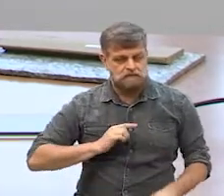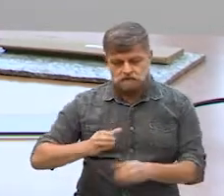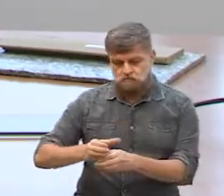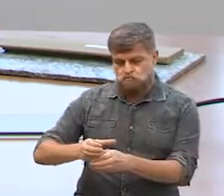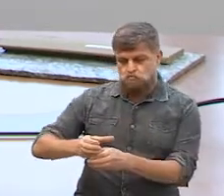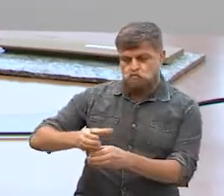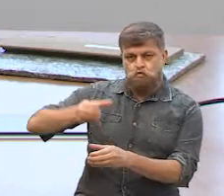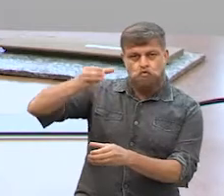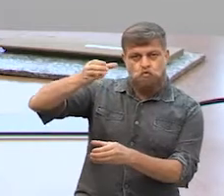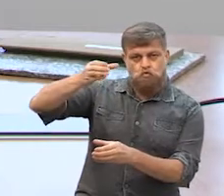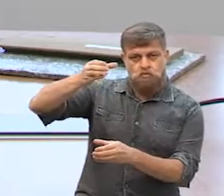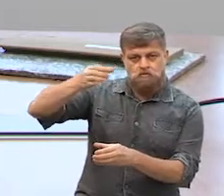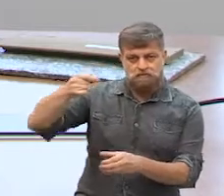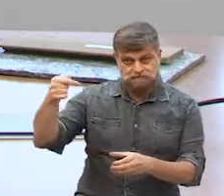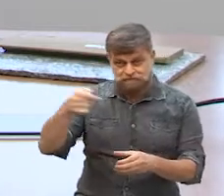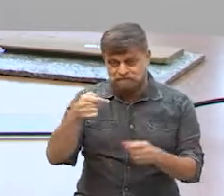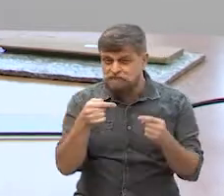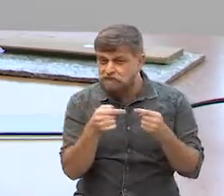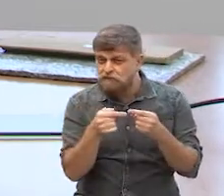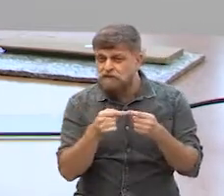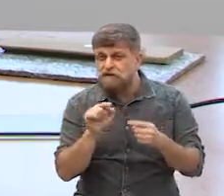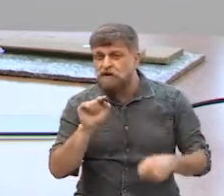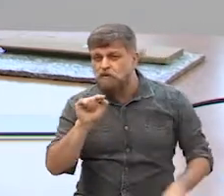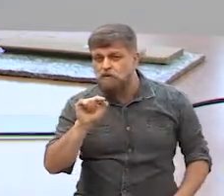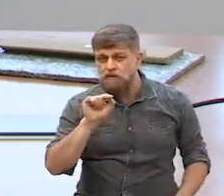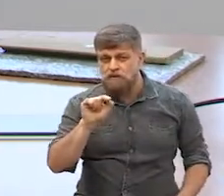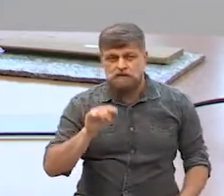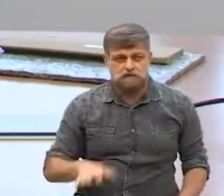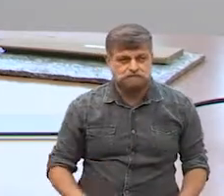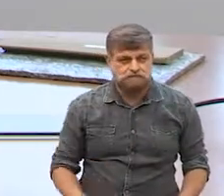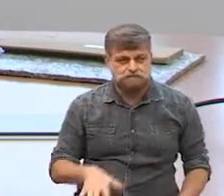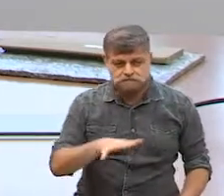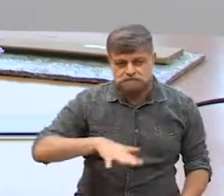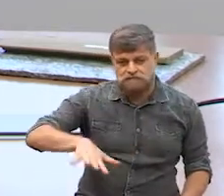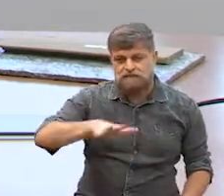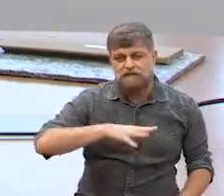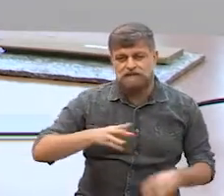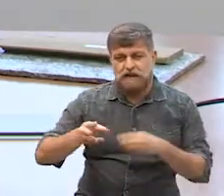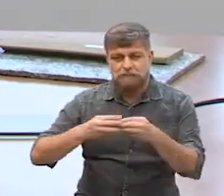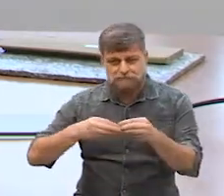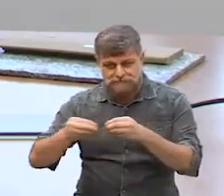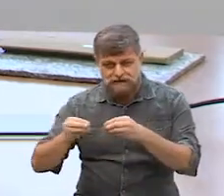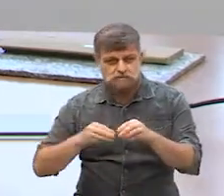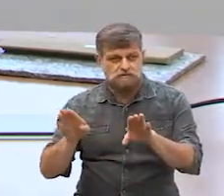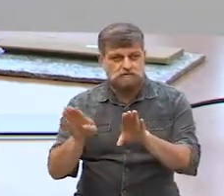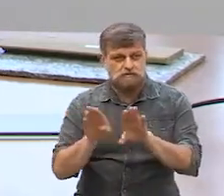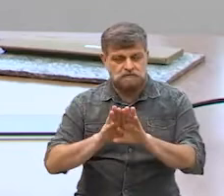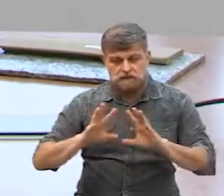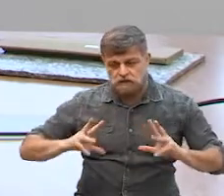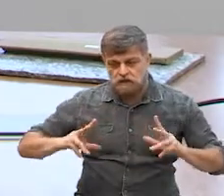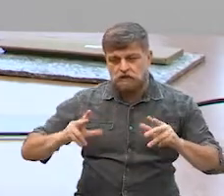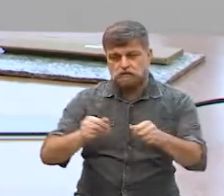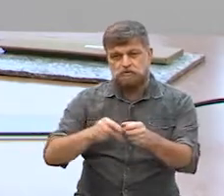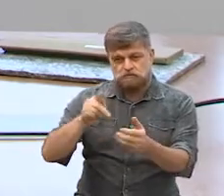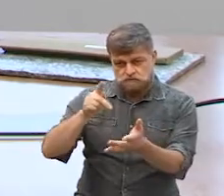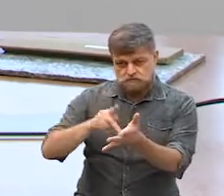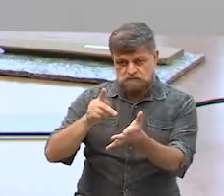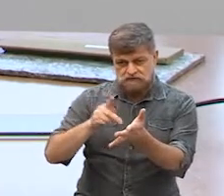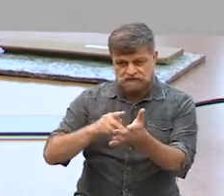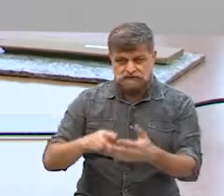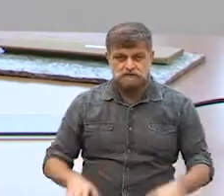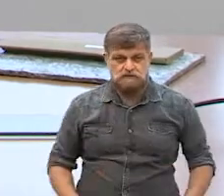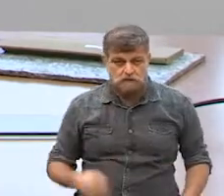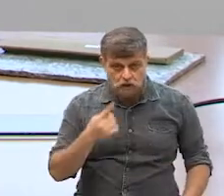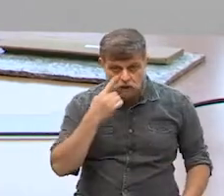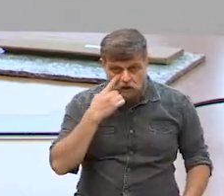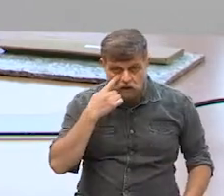né, que é para o mercado também, mercado de plástico também, porque tudo, na verdade, o próprio papel, né,